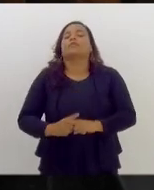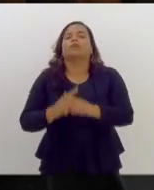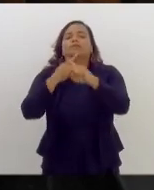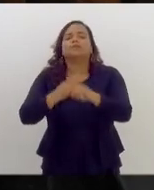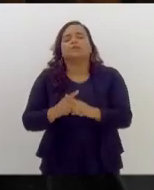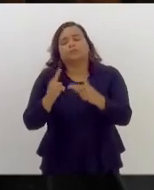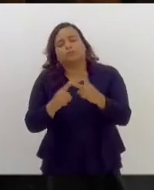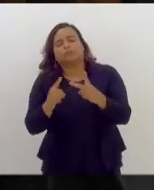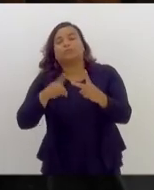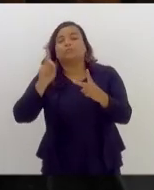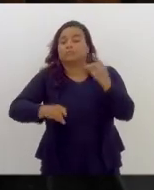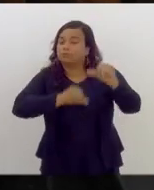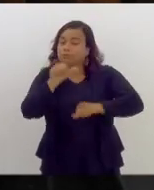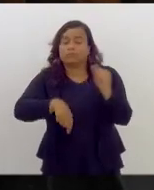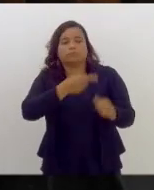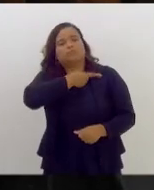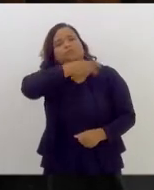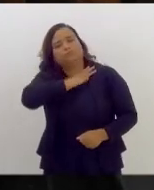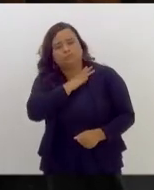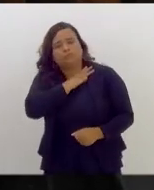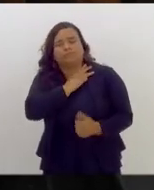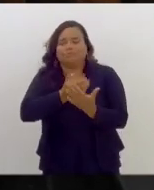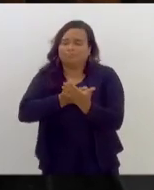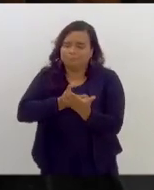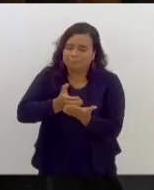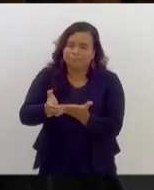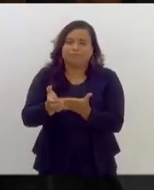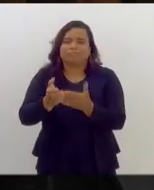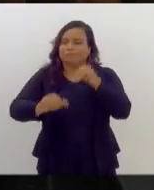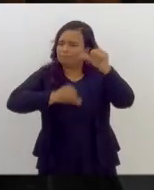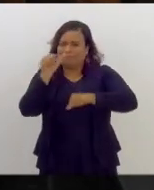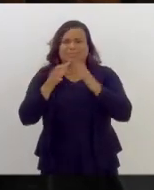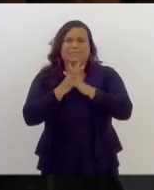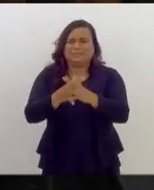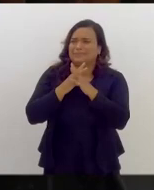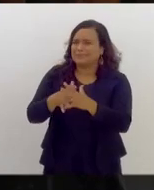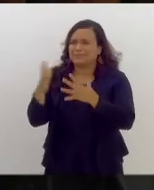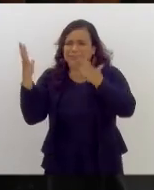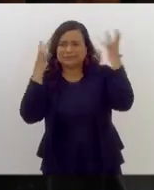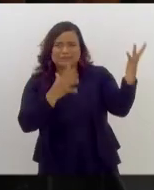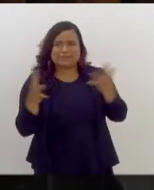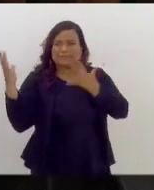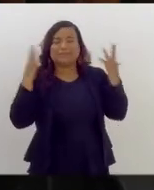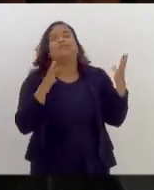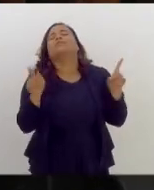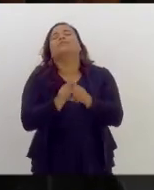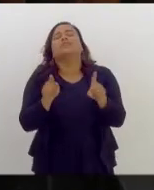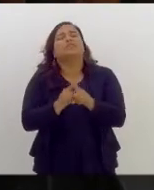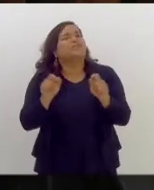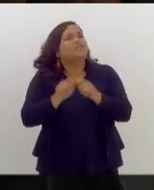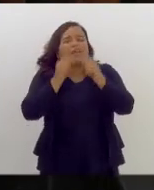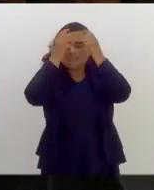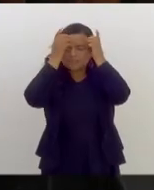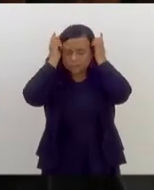médio, a implementação da reforma do ensino médio. Uma reforma atrapalhada, uma reforma feita